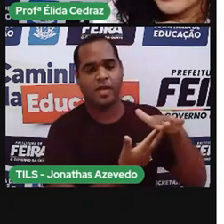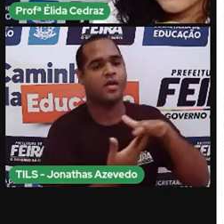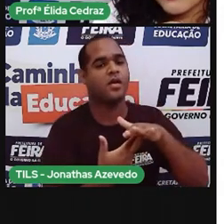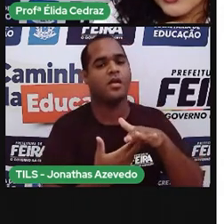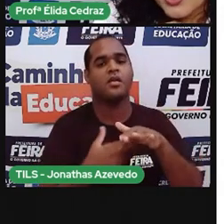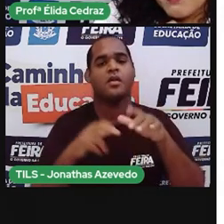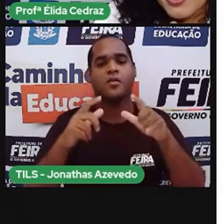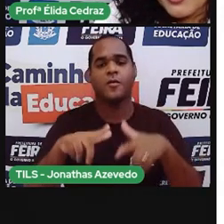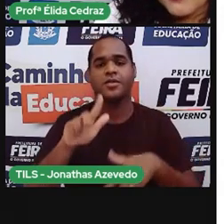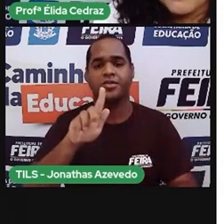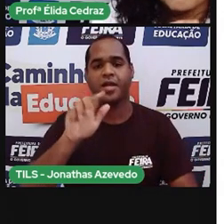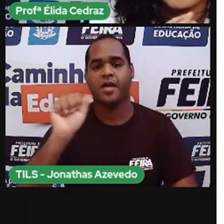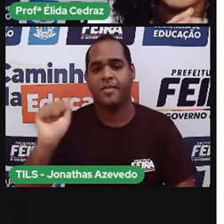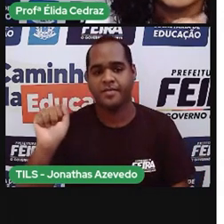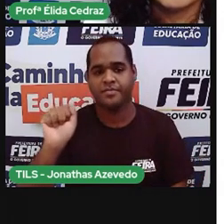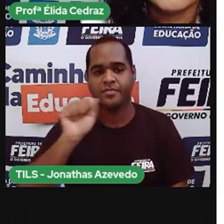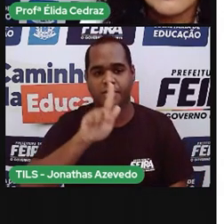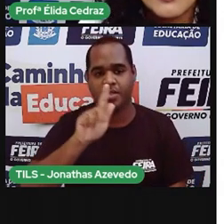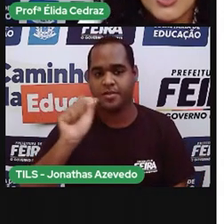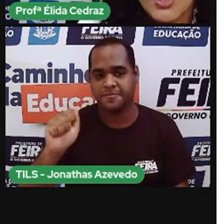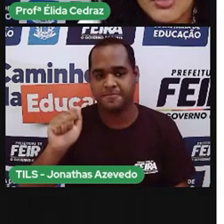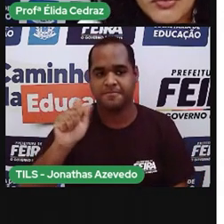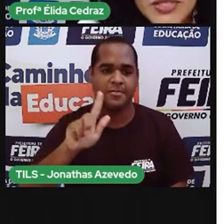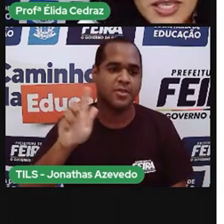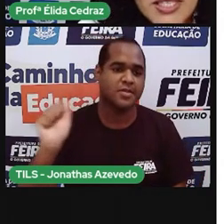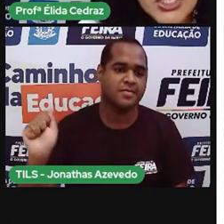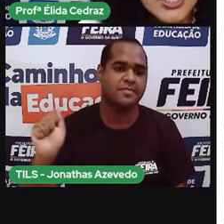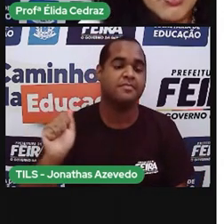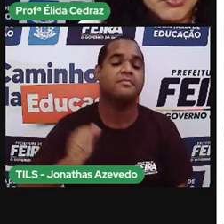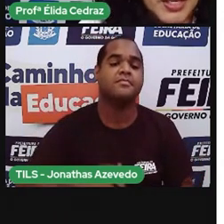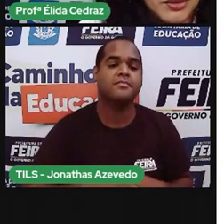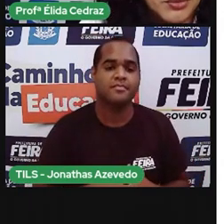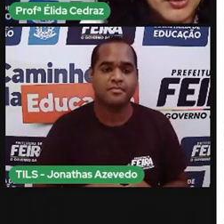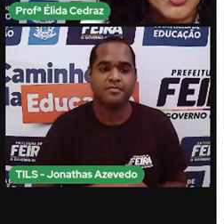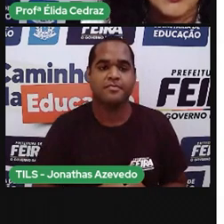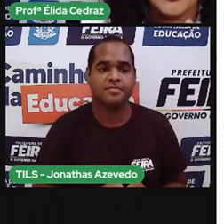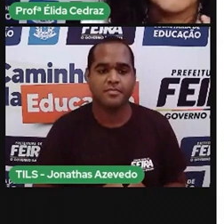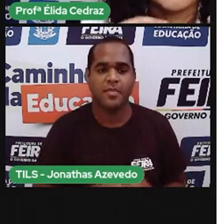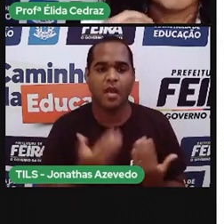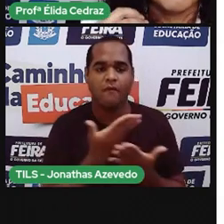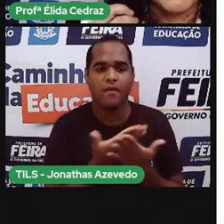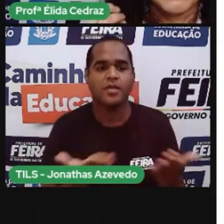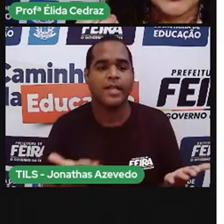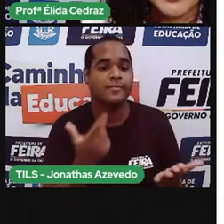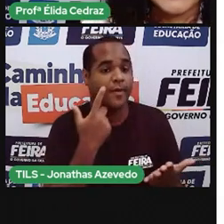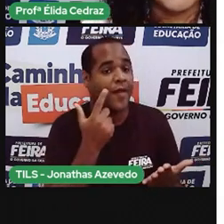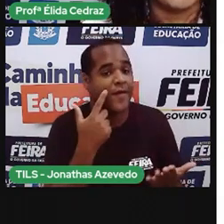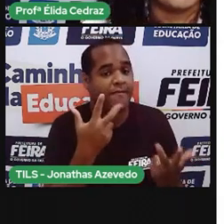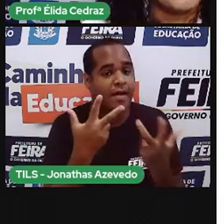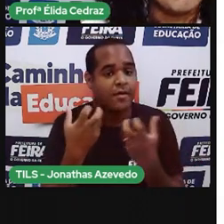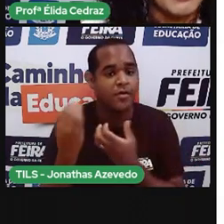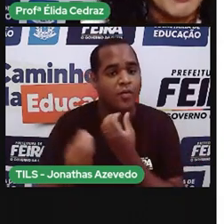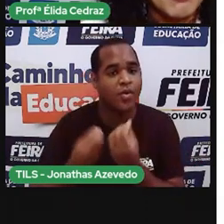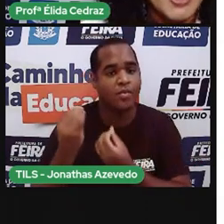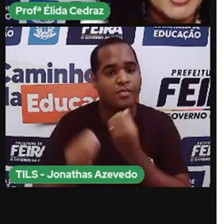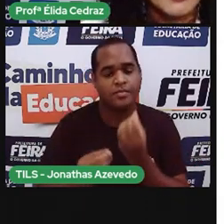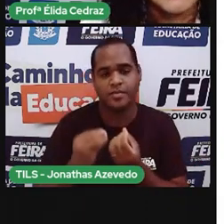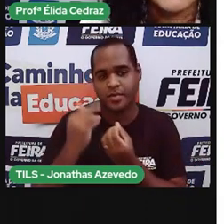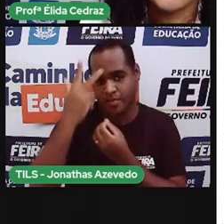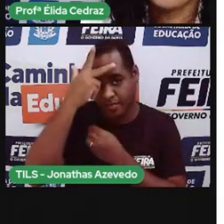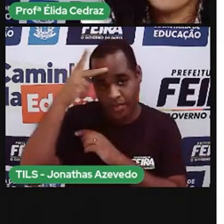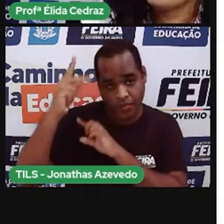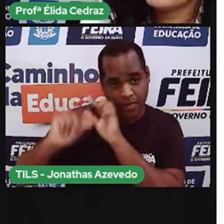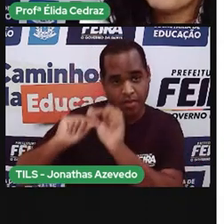do bairro George Américo. Vocês estão vendo como as pessoas circulam pela